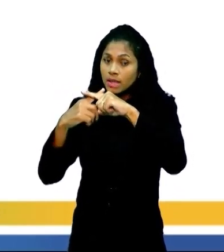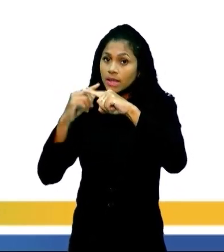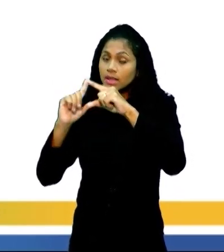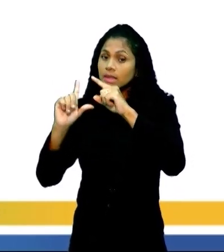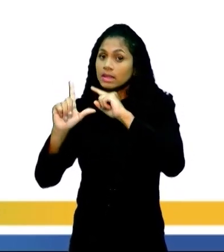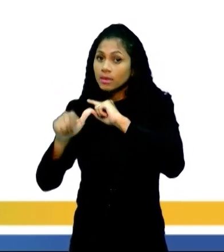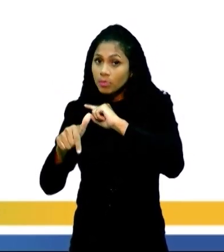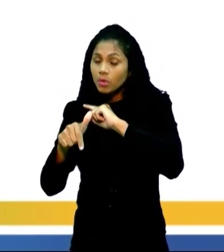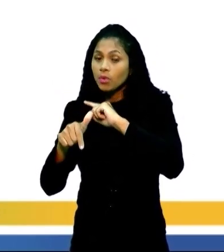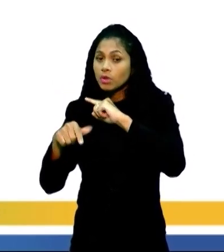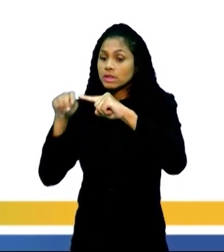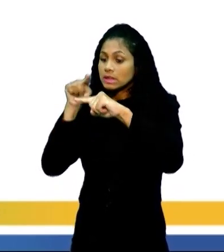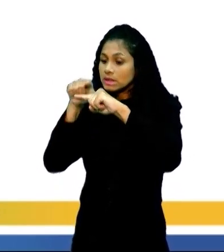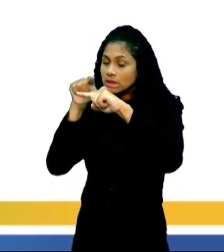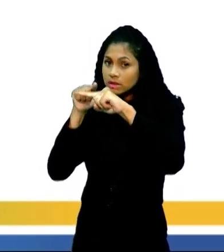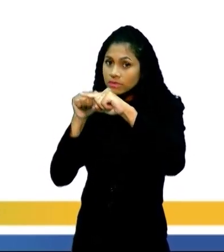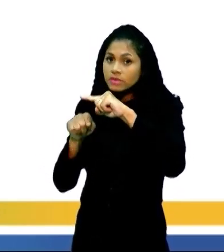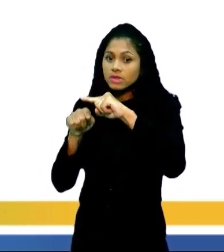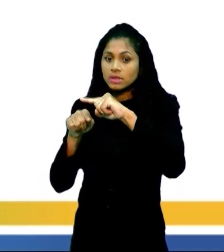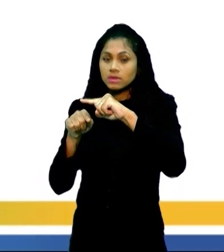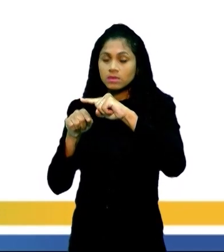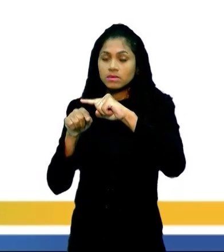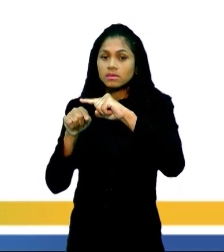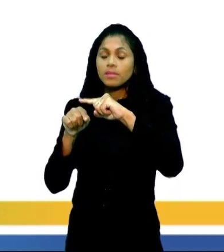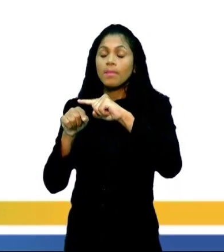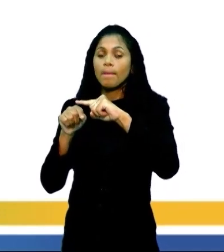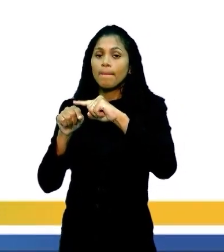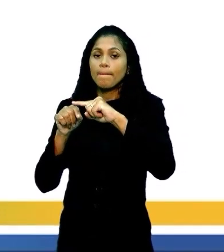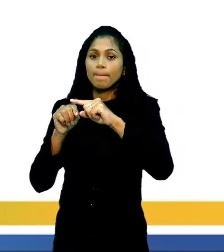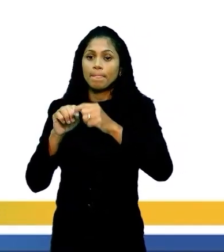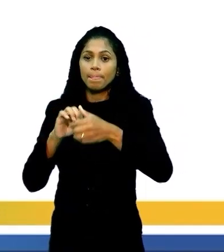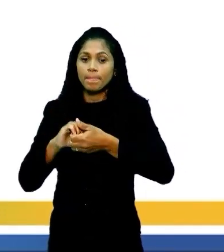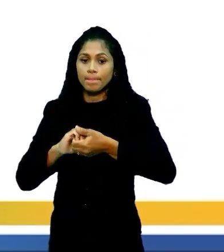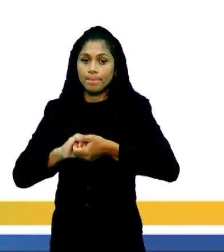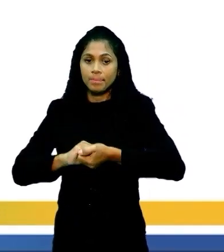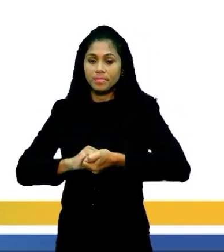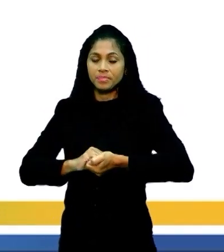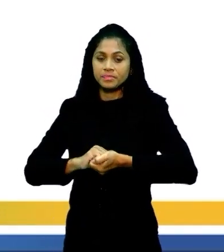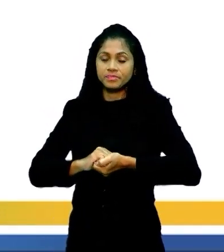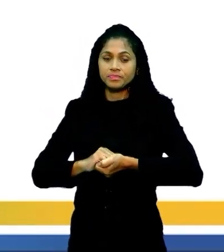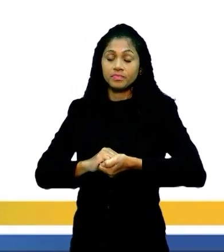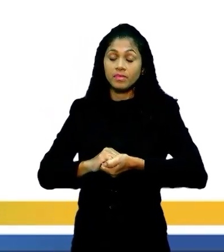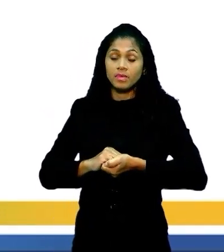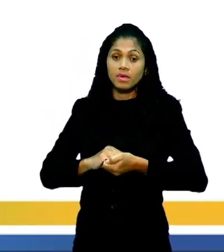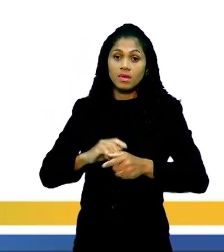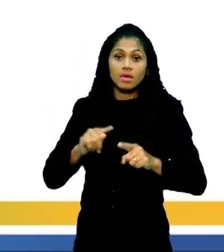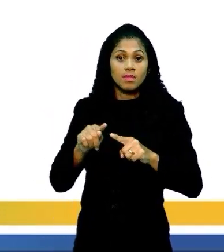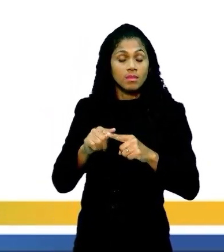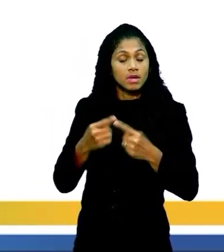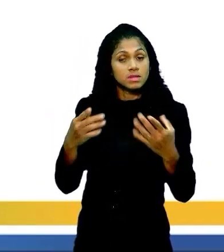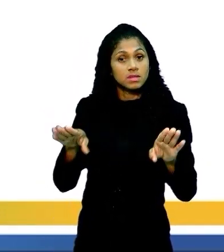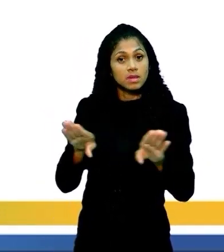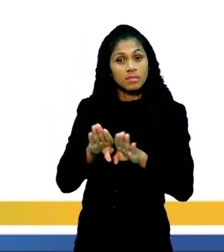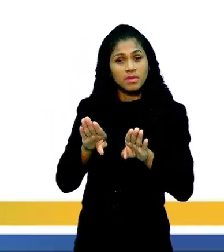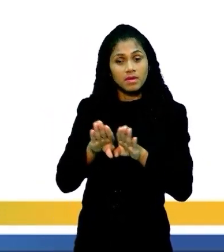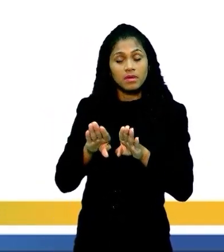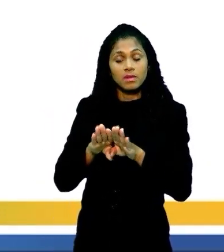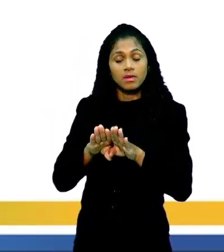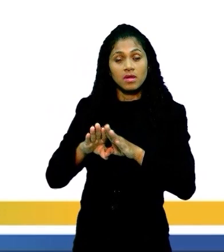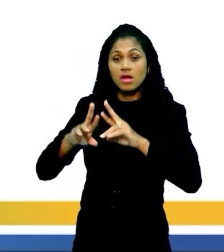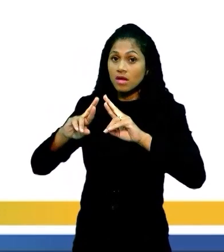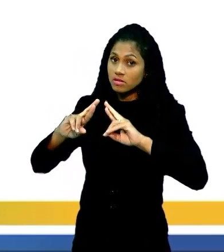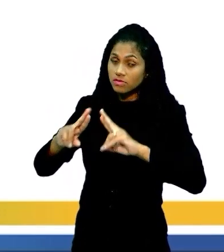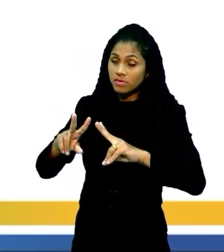5 pelo 2, vai ficar 10. Nós podemos fazer assim. Mas também vai ficar diferente, ó. 1